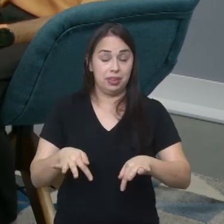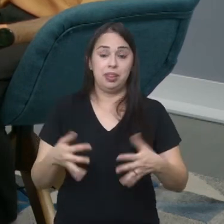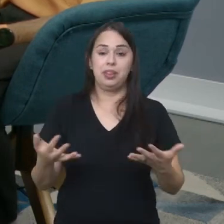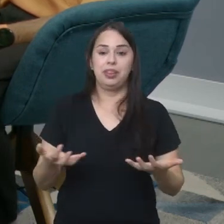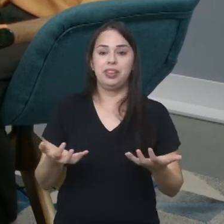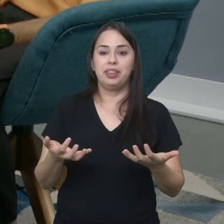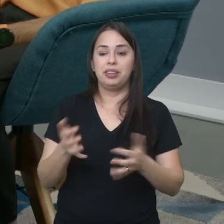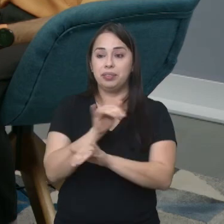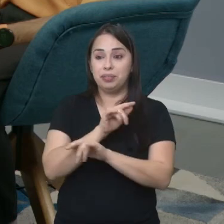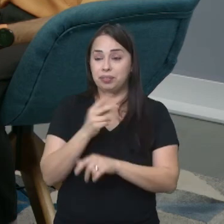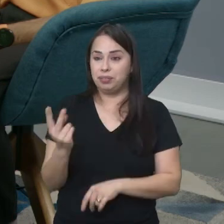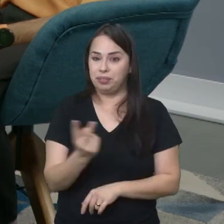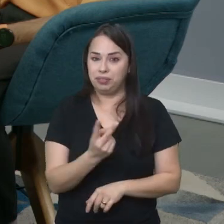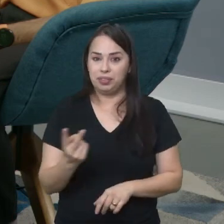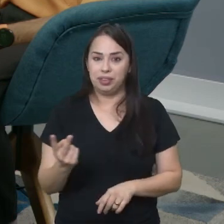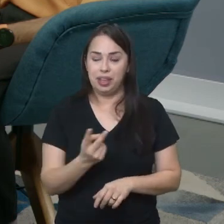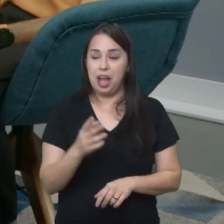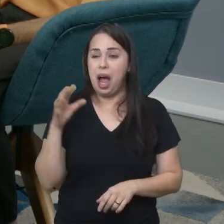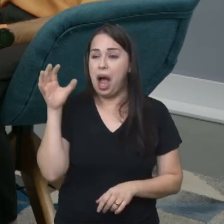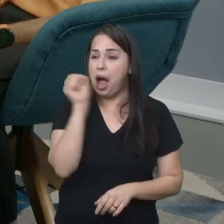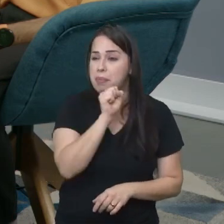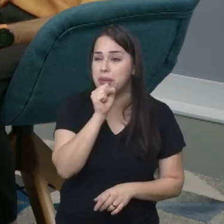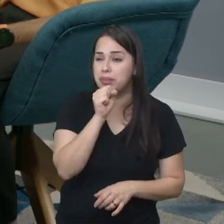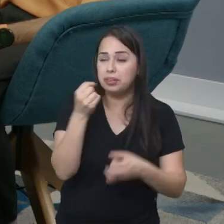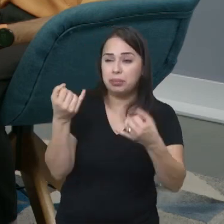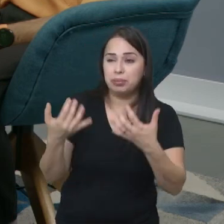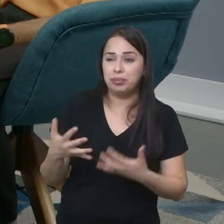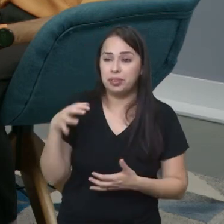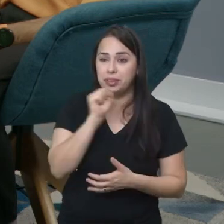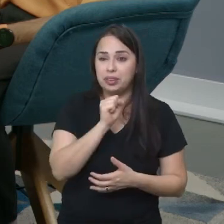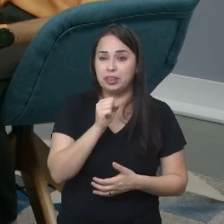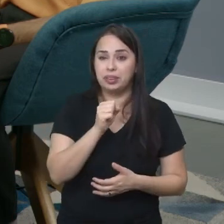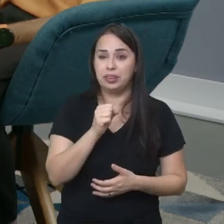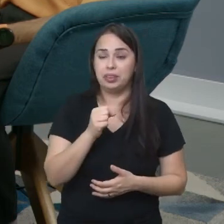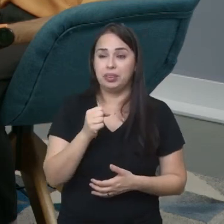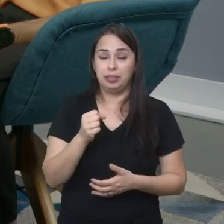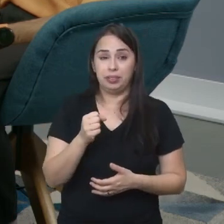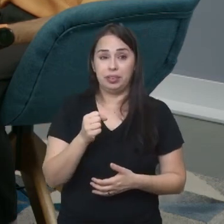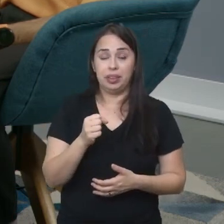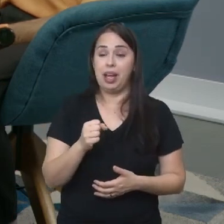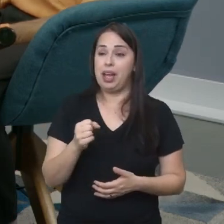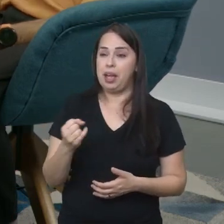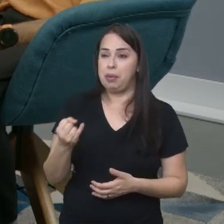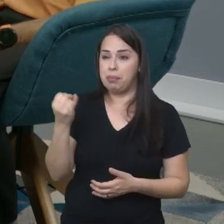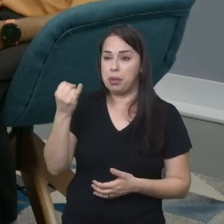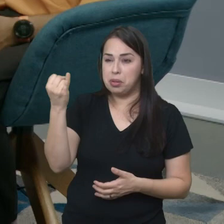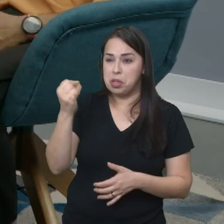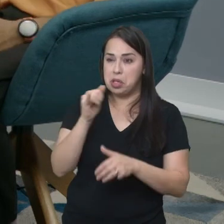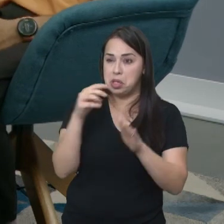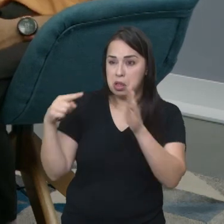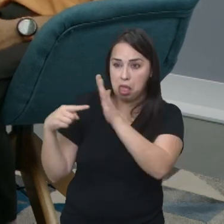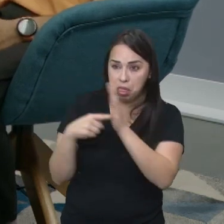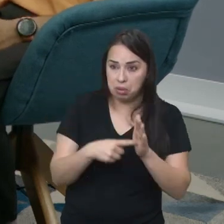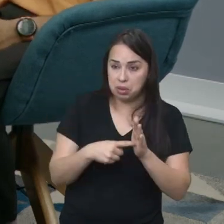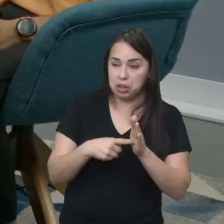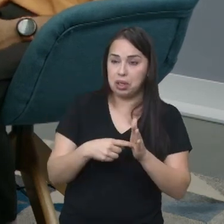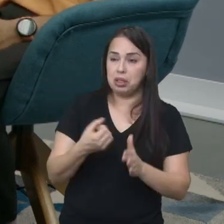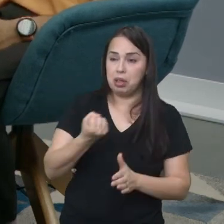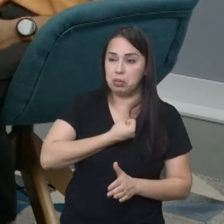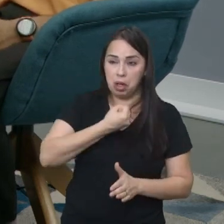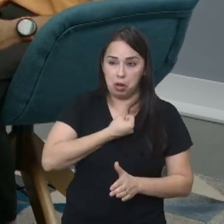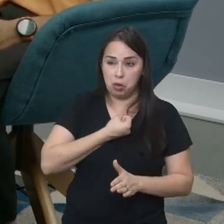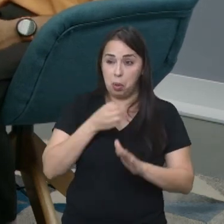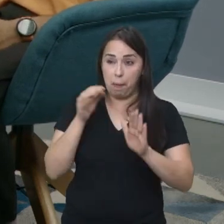falassem rapidamente. Alessandro, é importante que as pessoas denunciem, tem um telefone específico, um telefone de plantão do